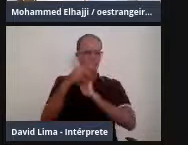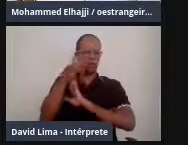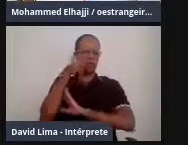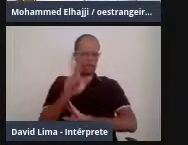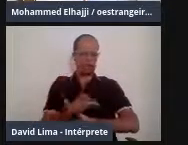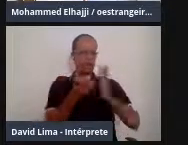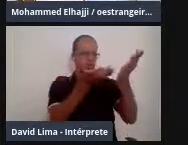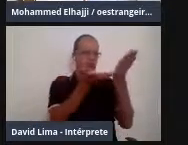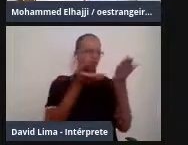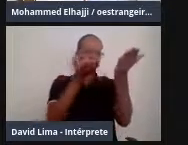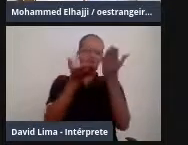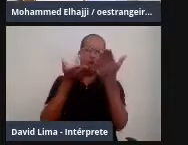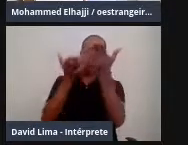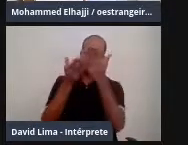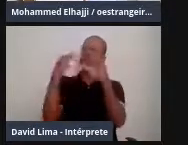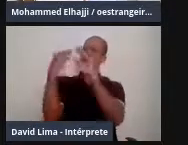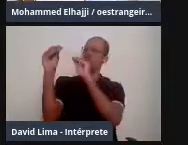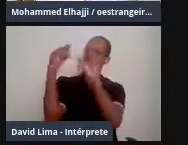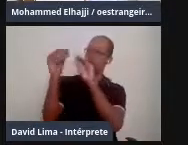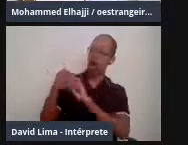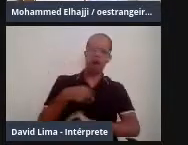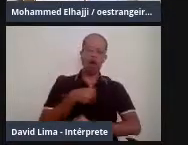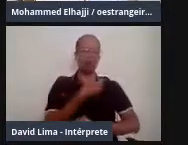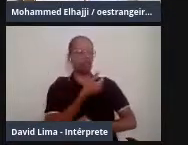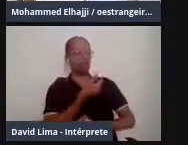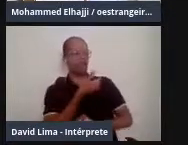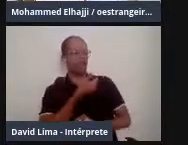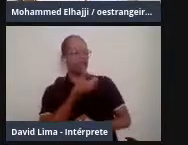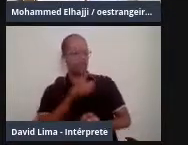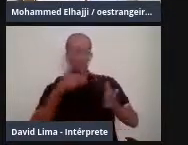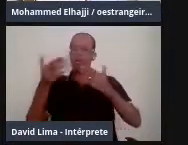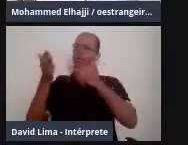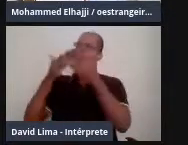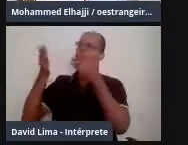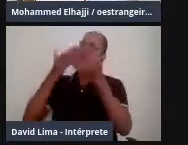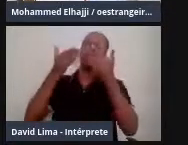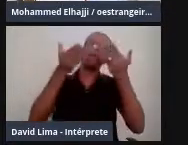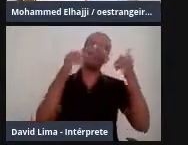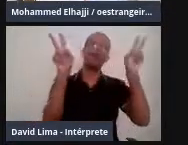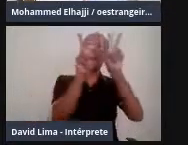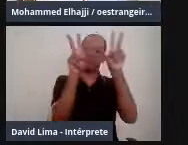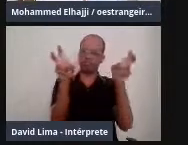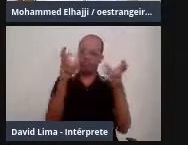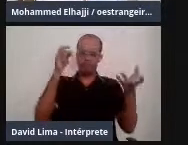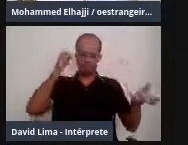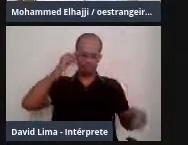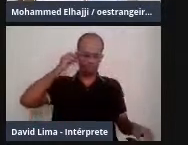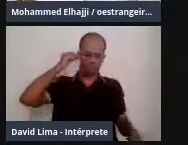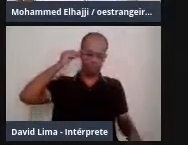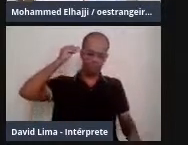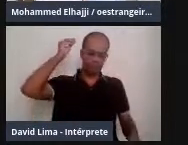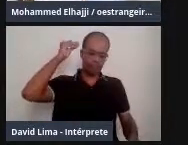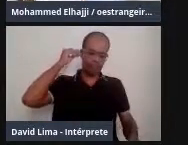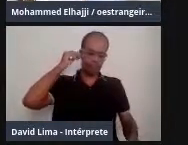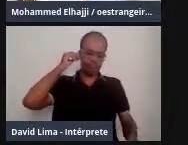Convidamos colegas, refugiados, para ter uma jornada aí debatendo sobre o tema. Próximo.